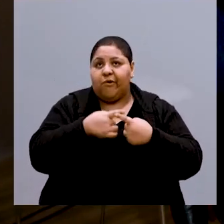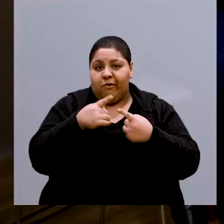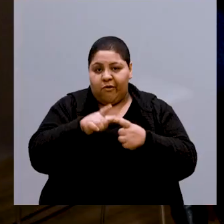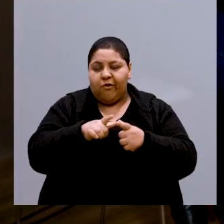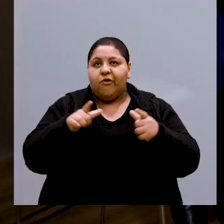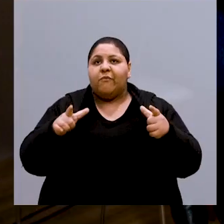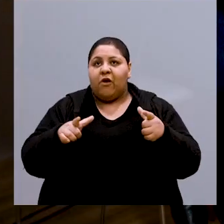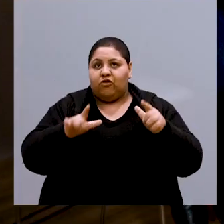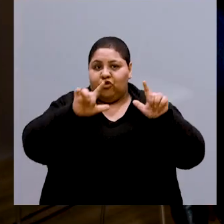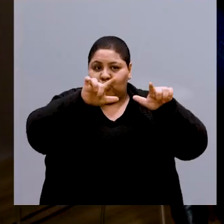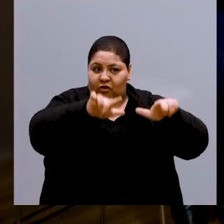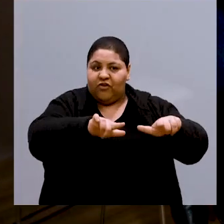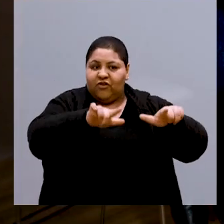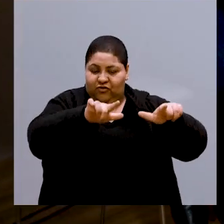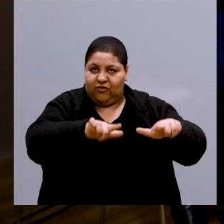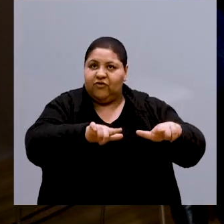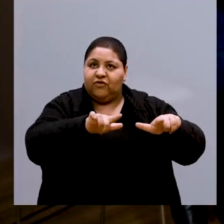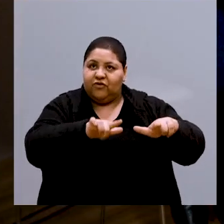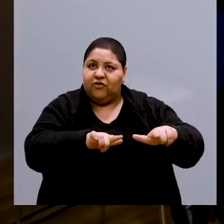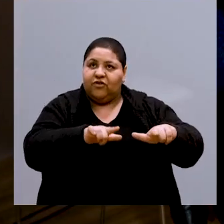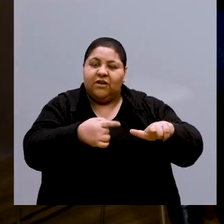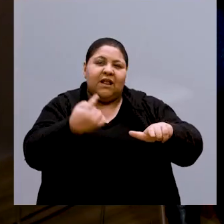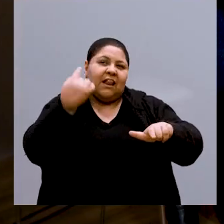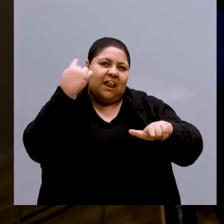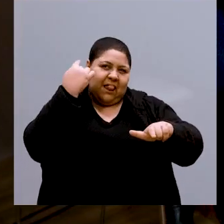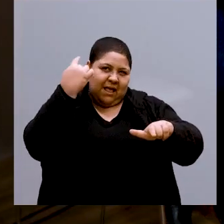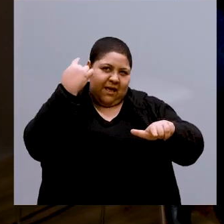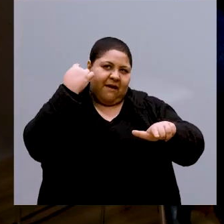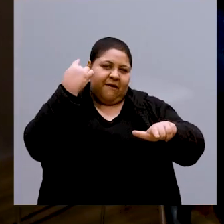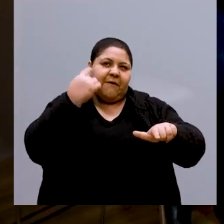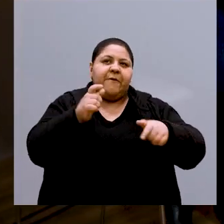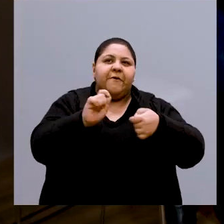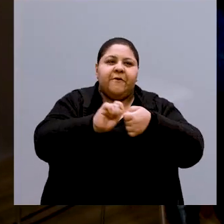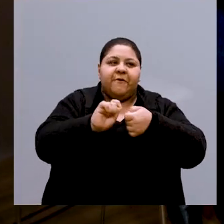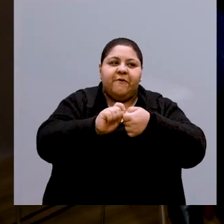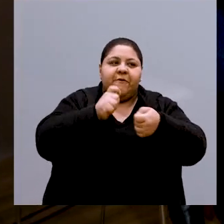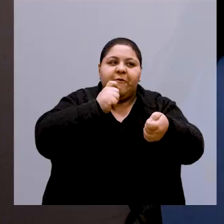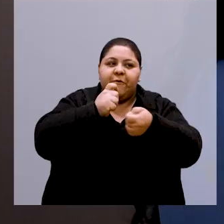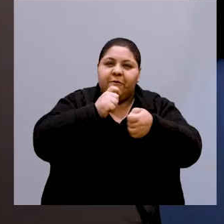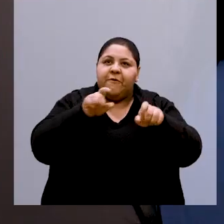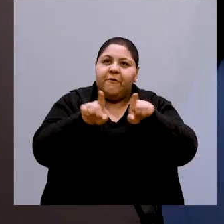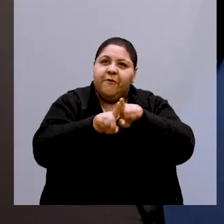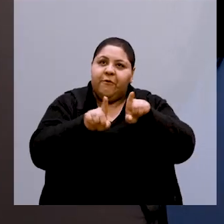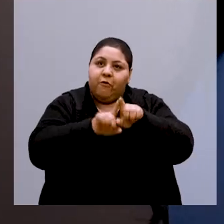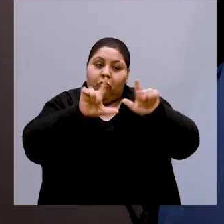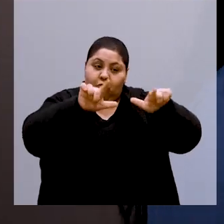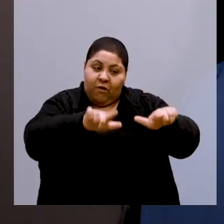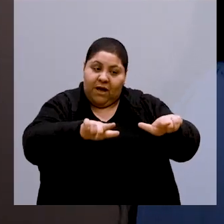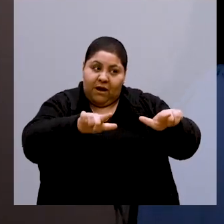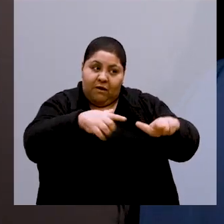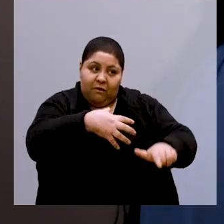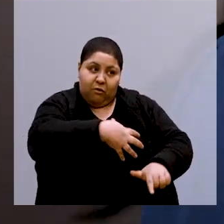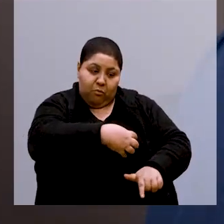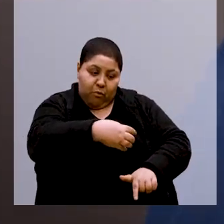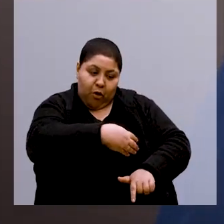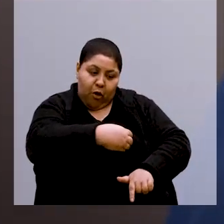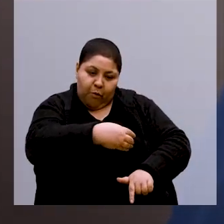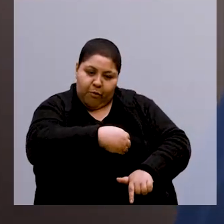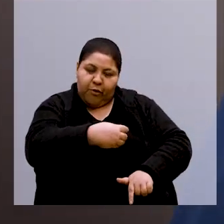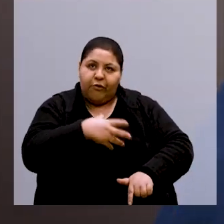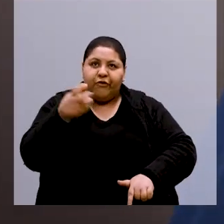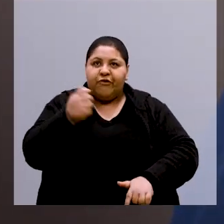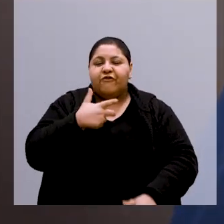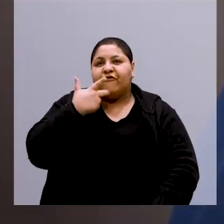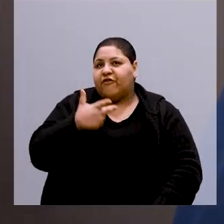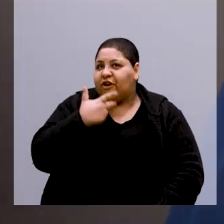ser uma das maiores praças, né, quando a gente fala lá dos meus tempos de RBS, que fizesse a reportagem sobre o banco de leite. E eu